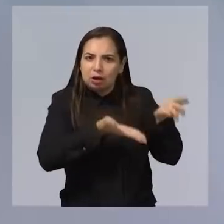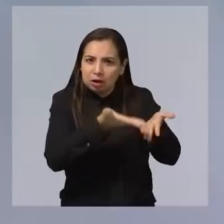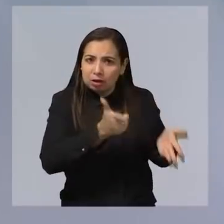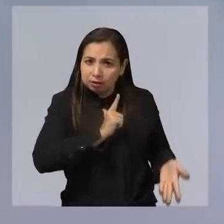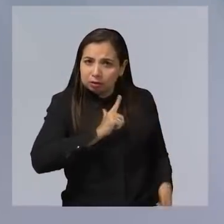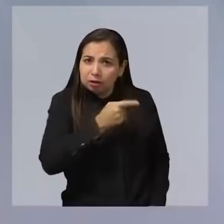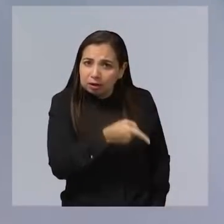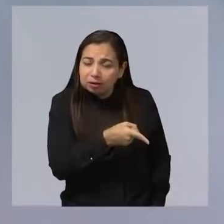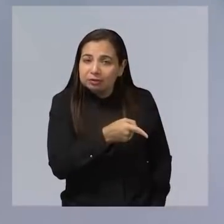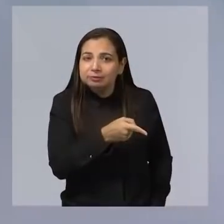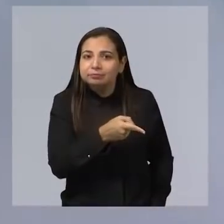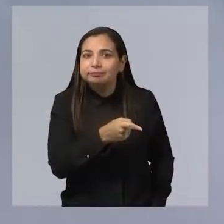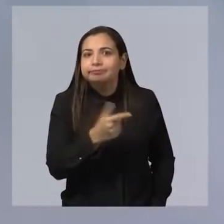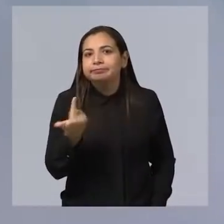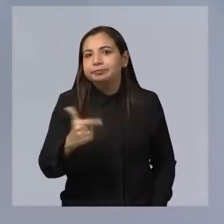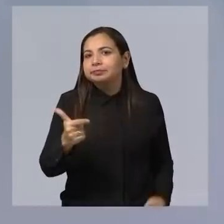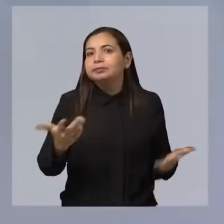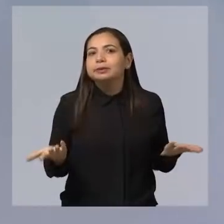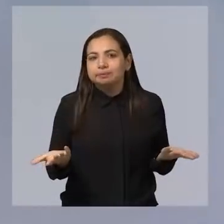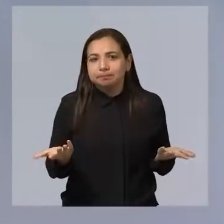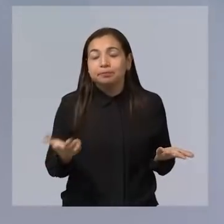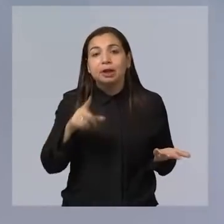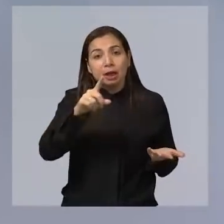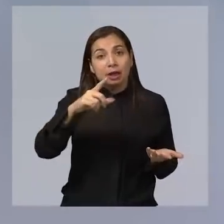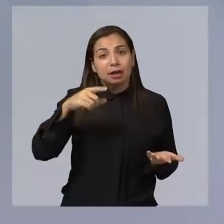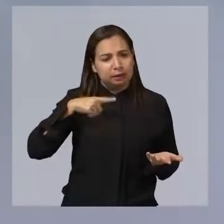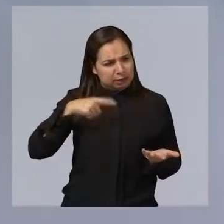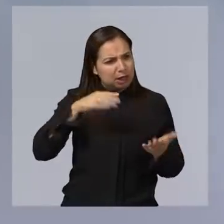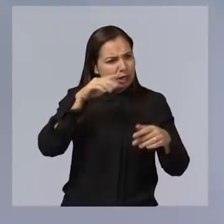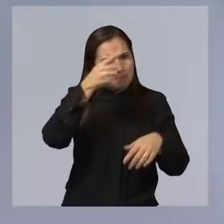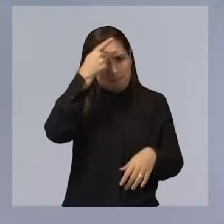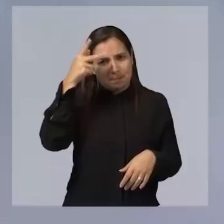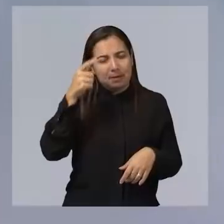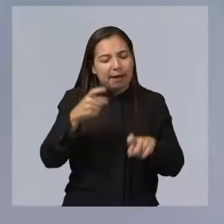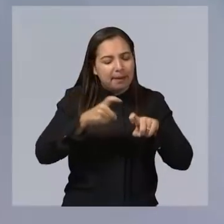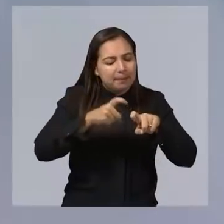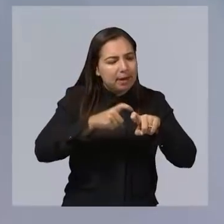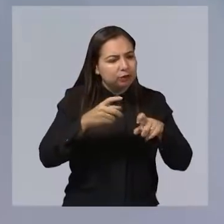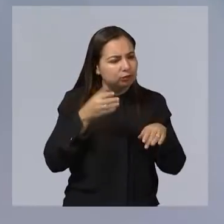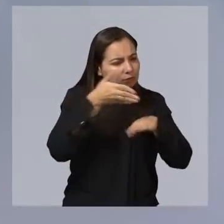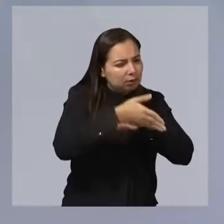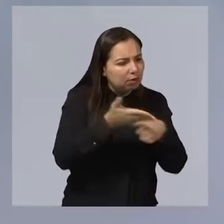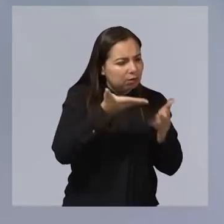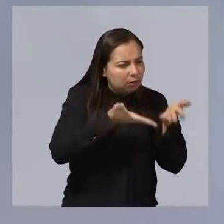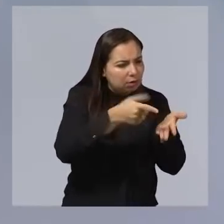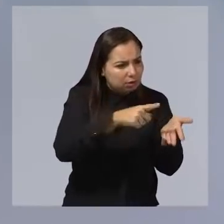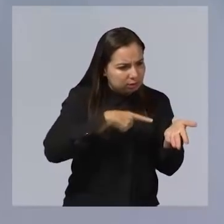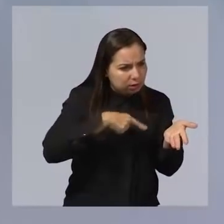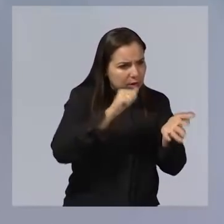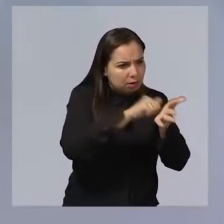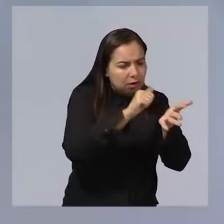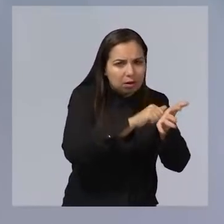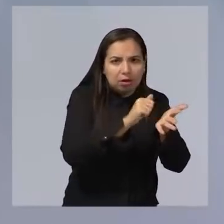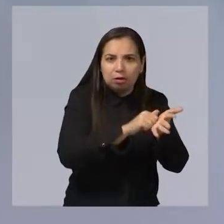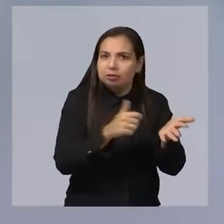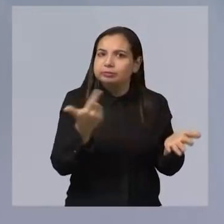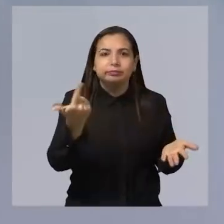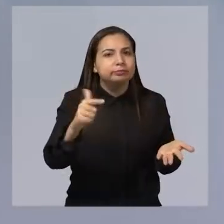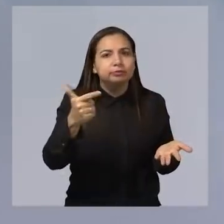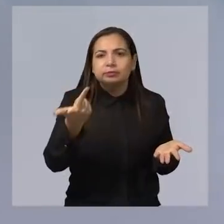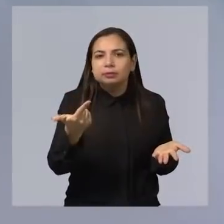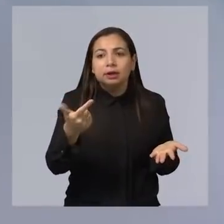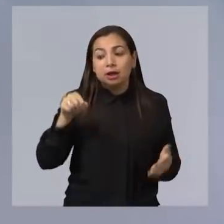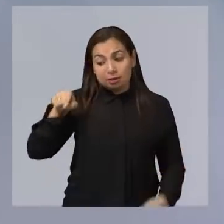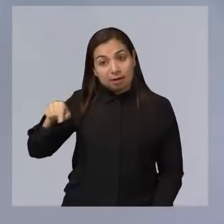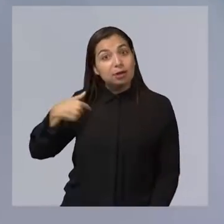bate a sua cela, ou seja, o médico vai lá de manhã e, opa, o que você tem, vistoriando. Pergunta se alguém bate na porta da pessoa. Então, quer dizer,